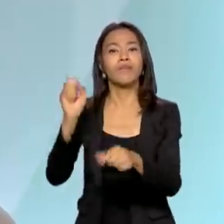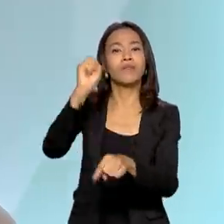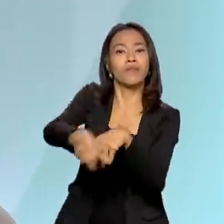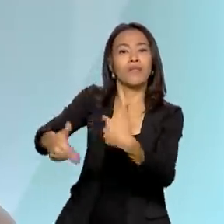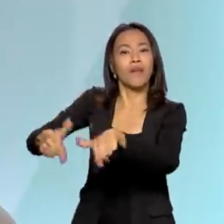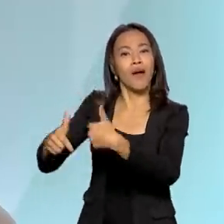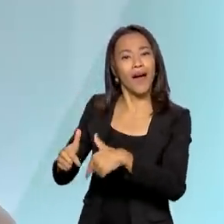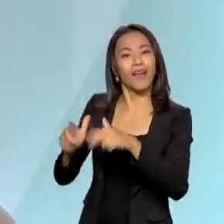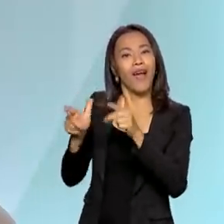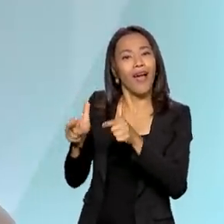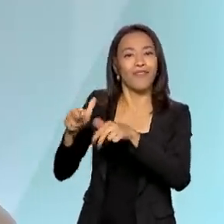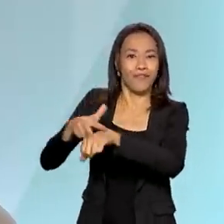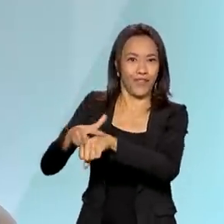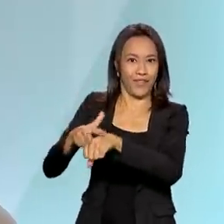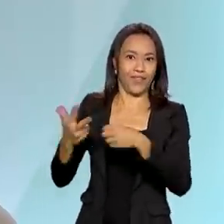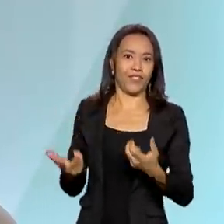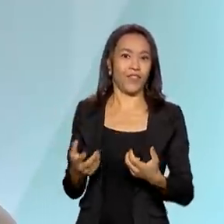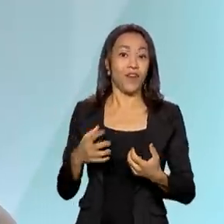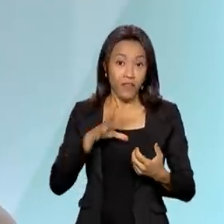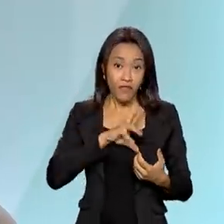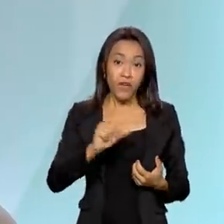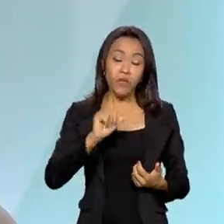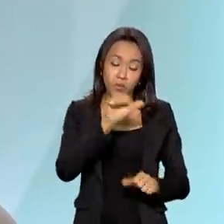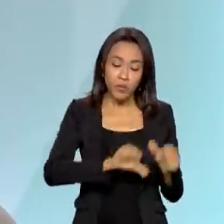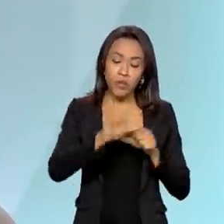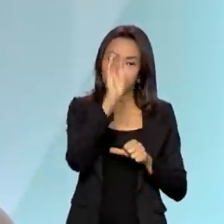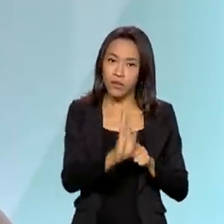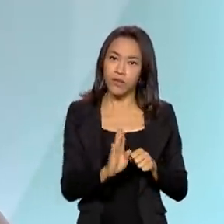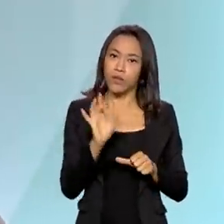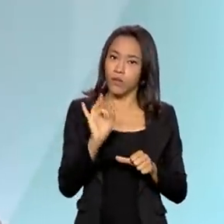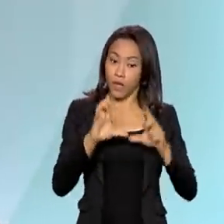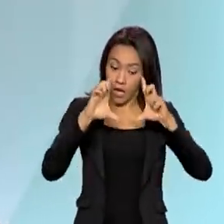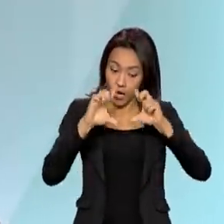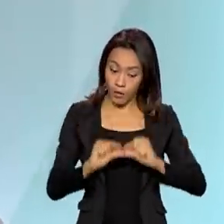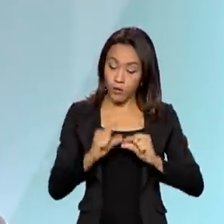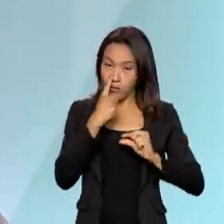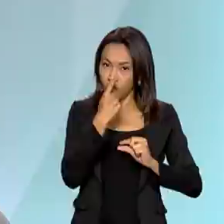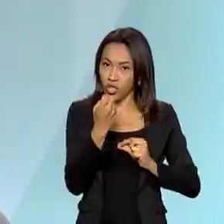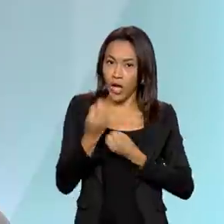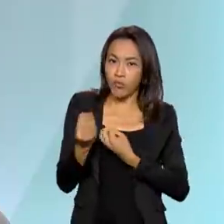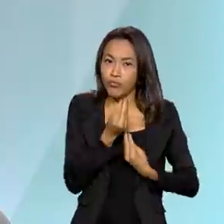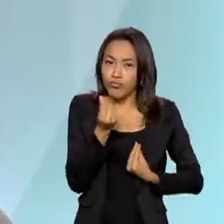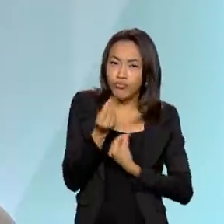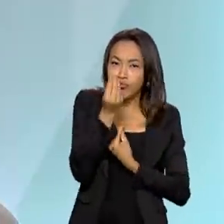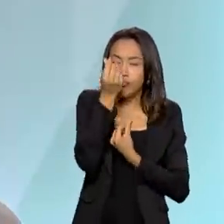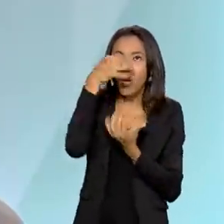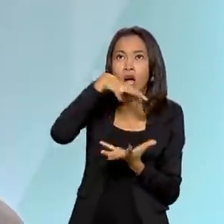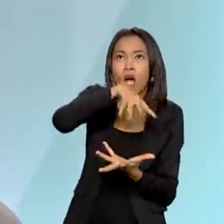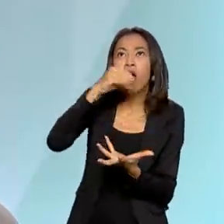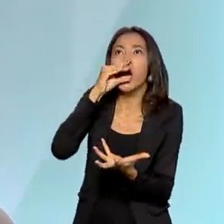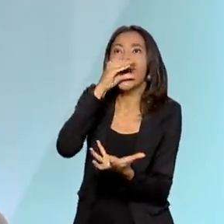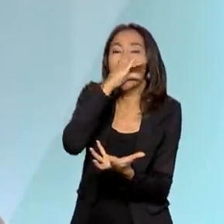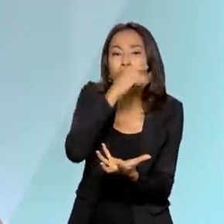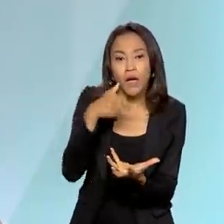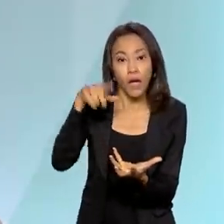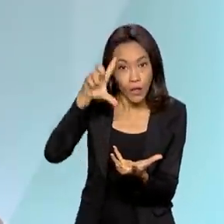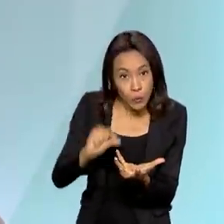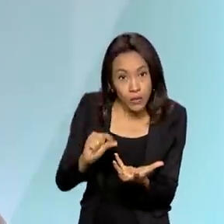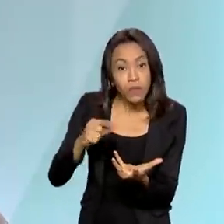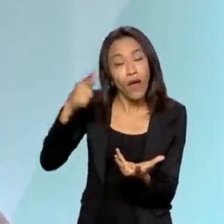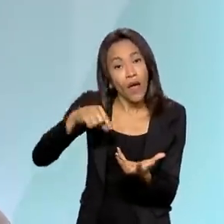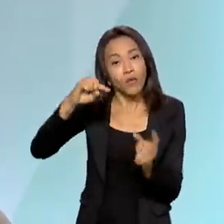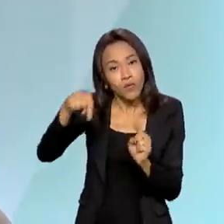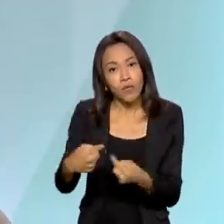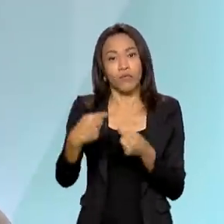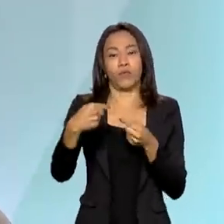vamos mudar o meio ambiente, não só do Brasil. Porque quando você fala de redução de emissões de gás de efeito estufa, nós estamos falando de um desafio global.